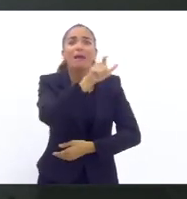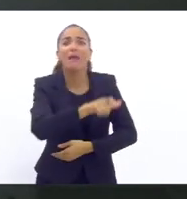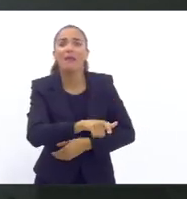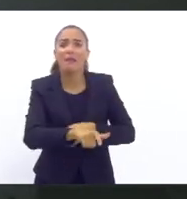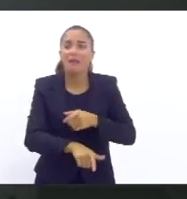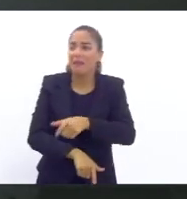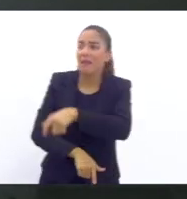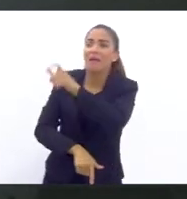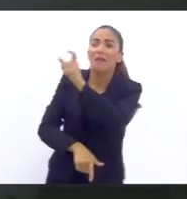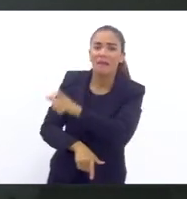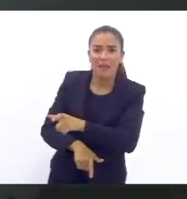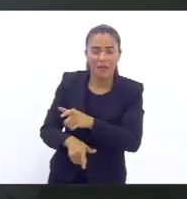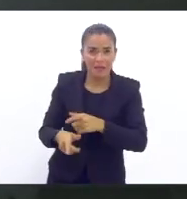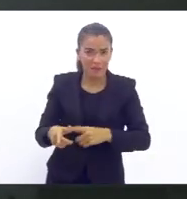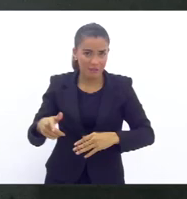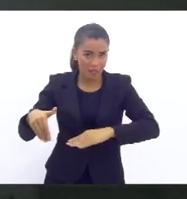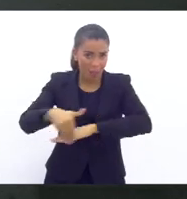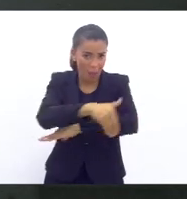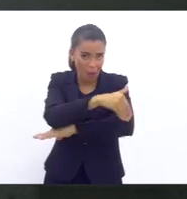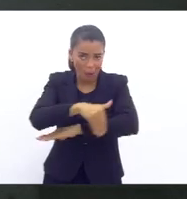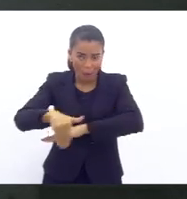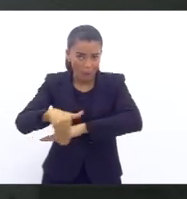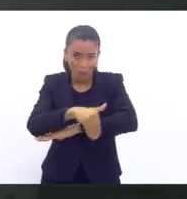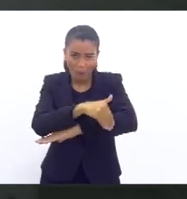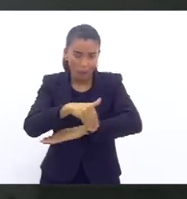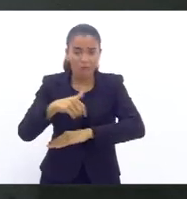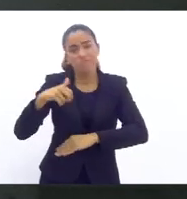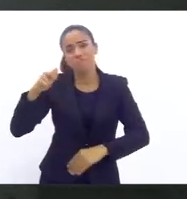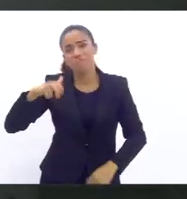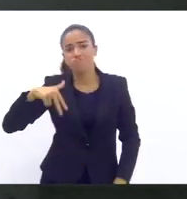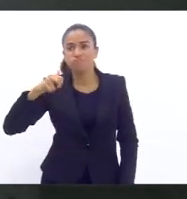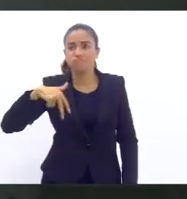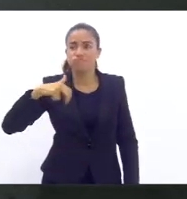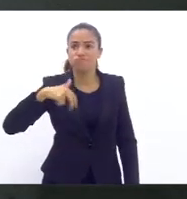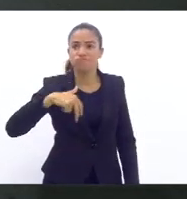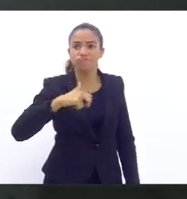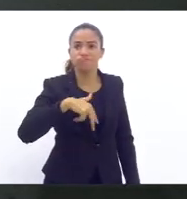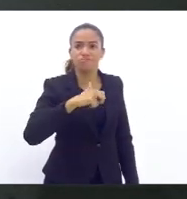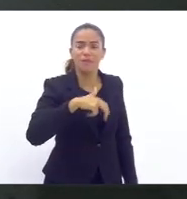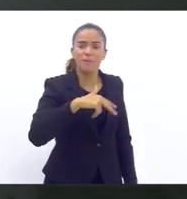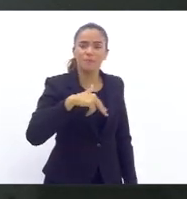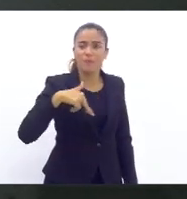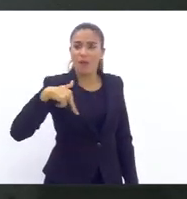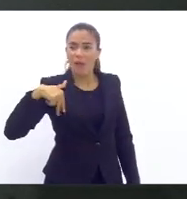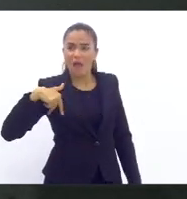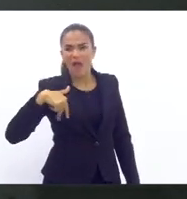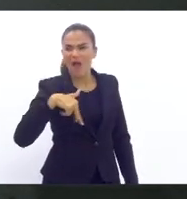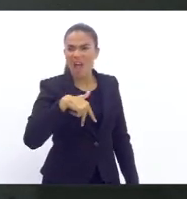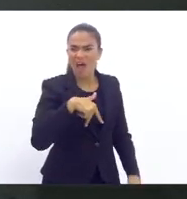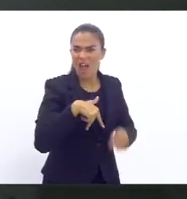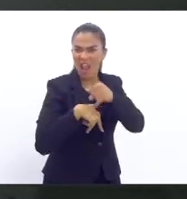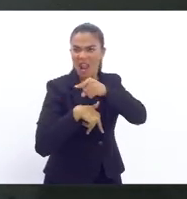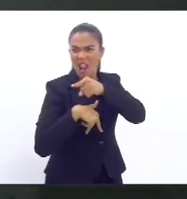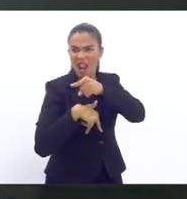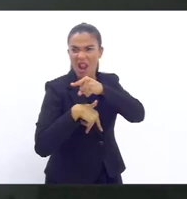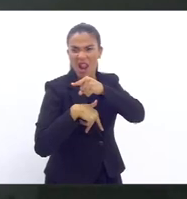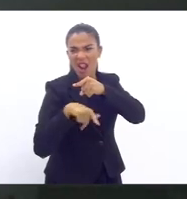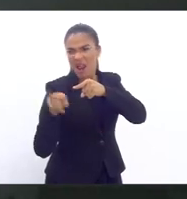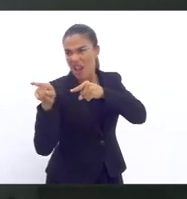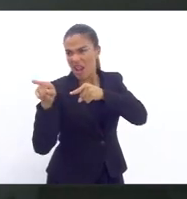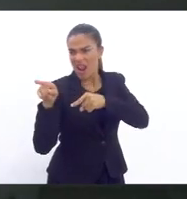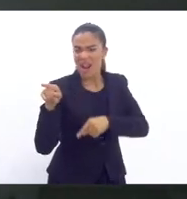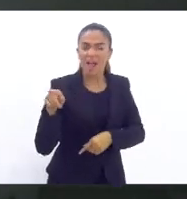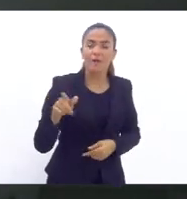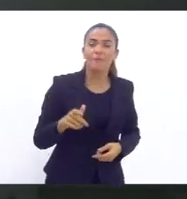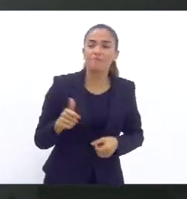São pessoas que a gente passa pelas ruas e a gente né leva o estigma né das cenas de